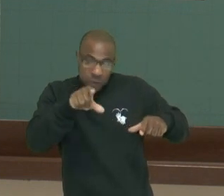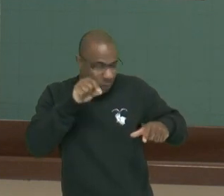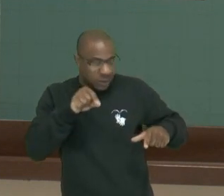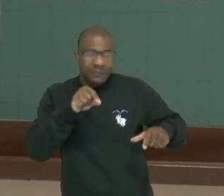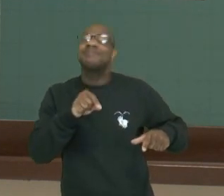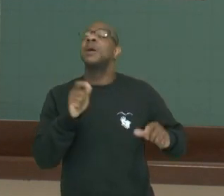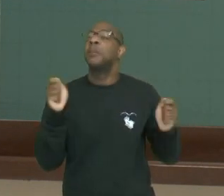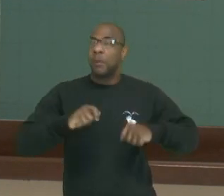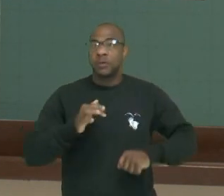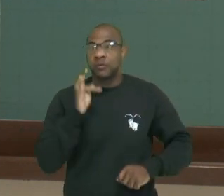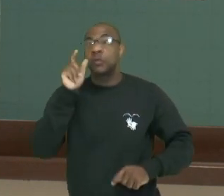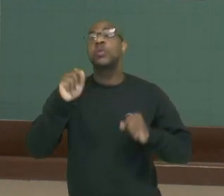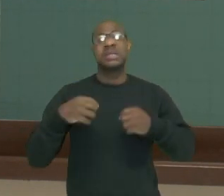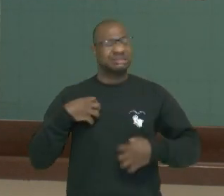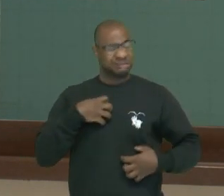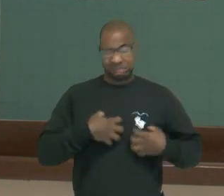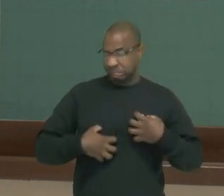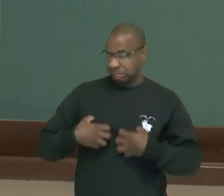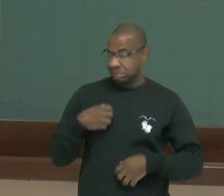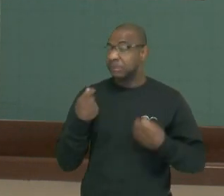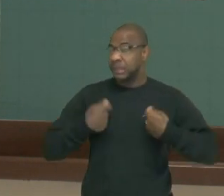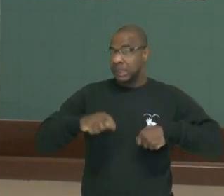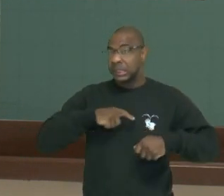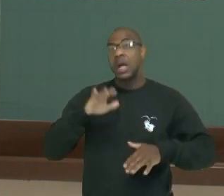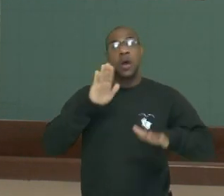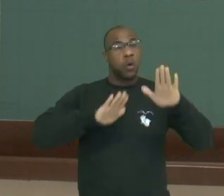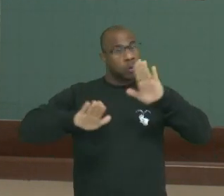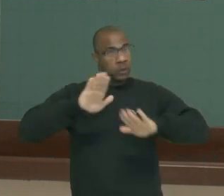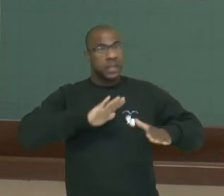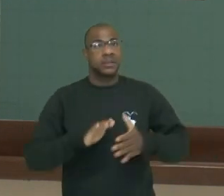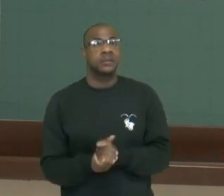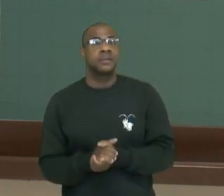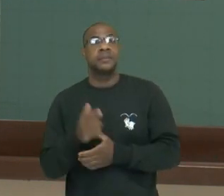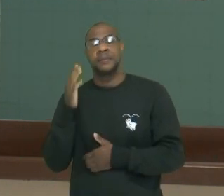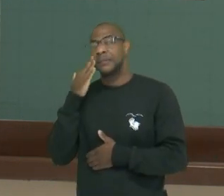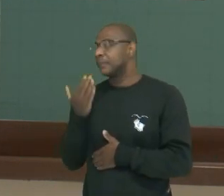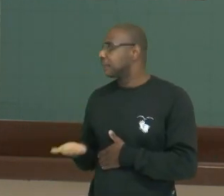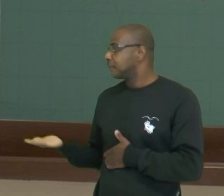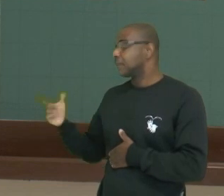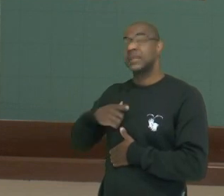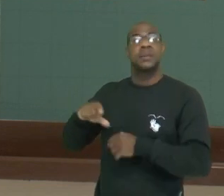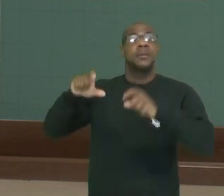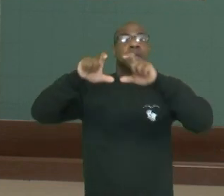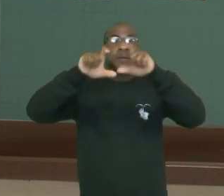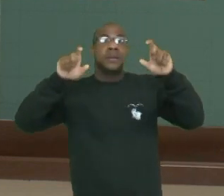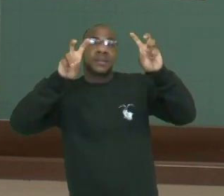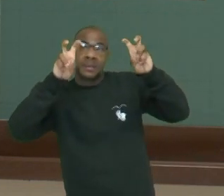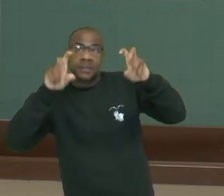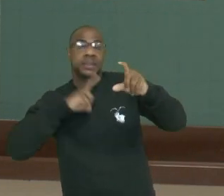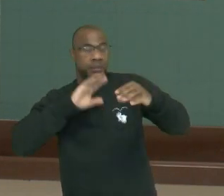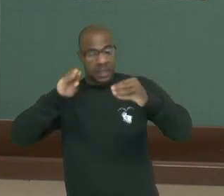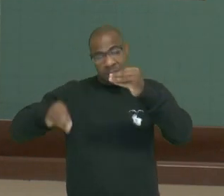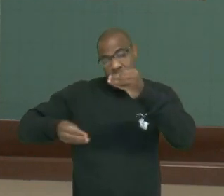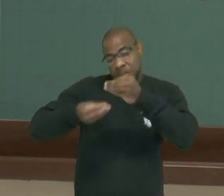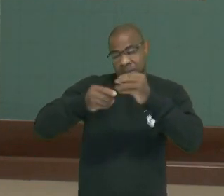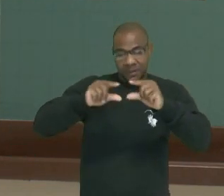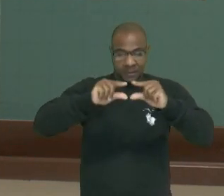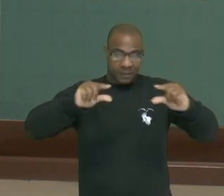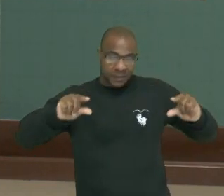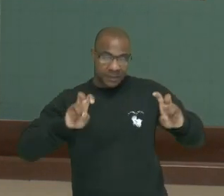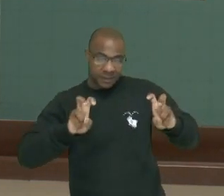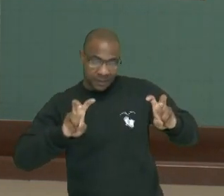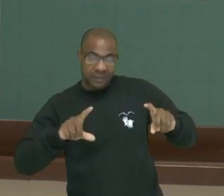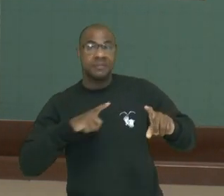no título e no subtítulo, nós temos informações importantes. Temos a temática, temos a complementação aí, através